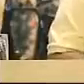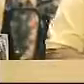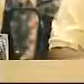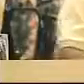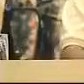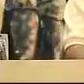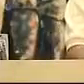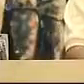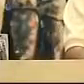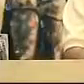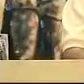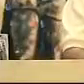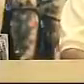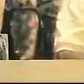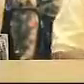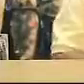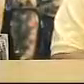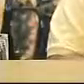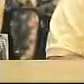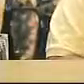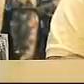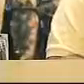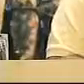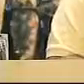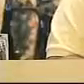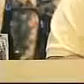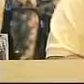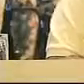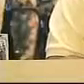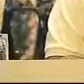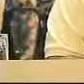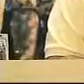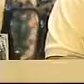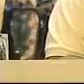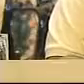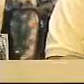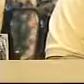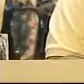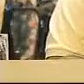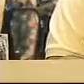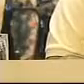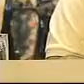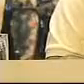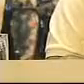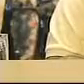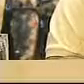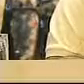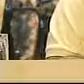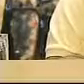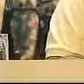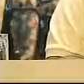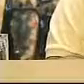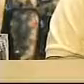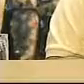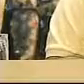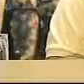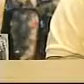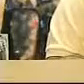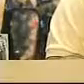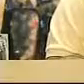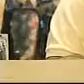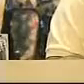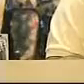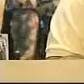Uma boa noite a todos, sob a proteção de Deus e contando com a intercessão de São Francisco das Chagas, padroeiro de Taubaté, iniciamos os